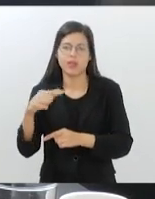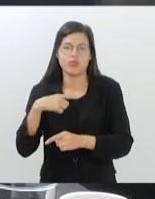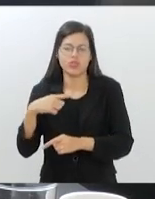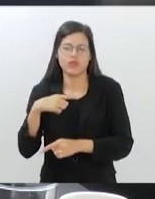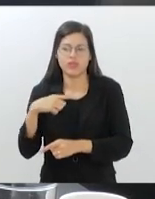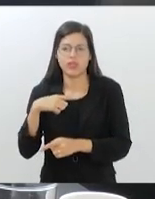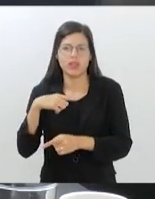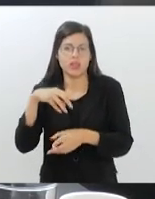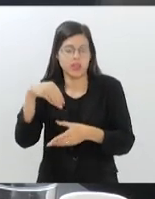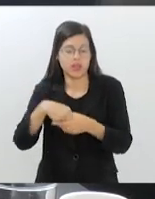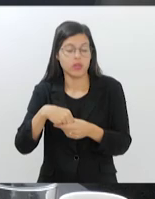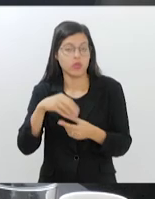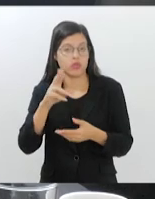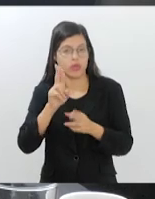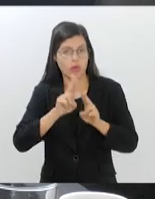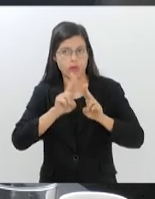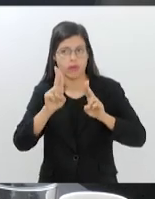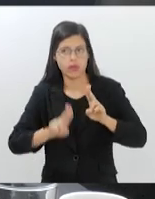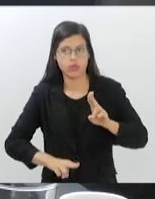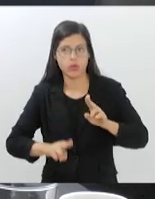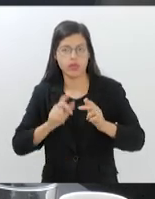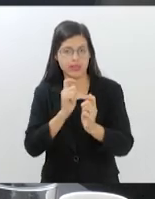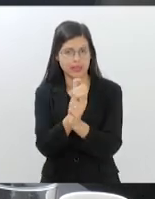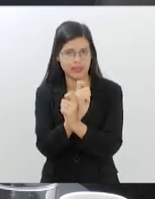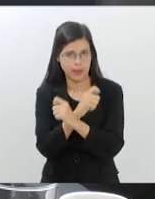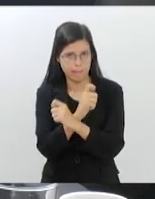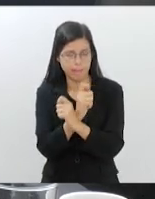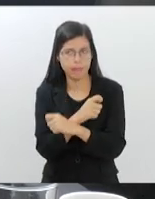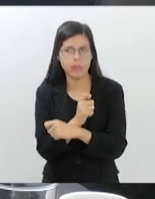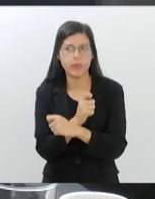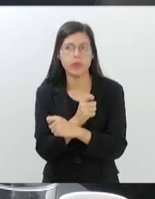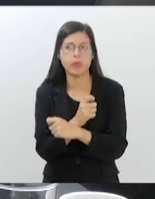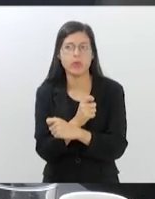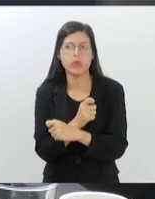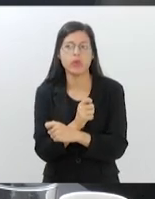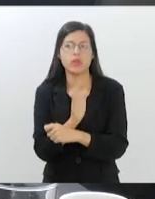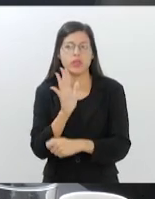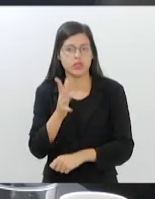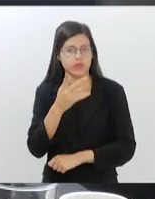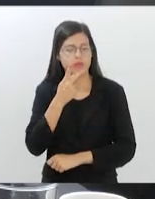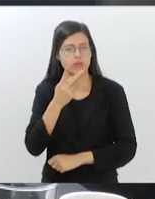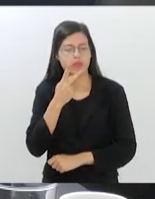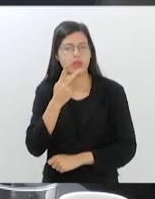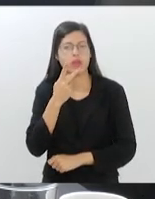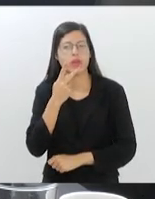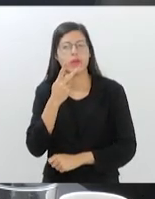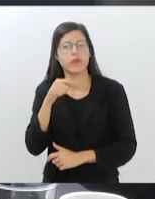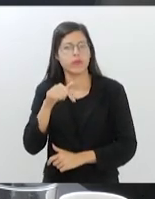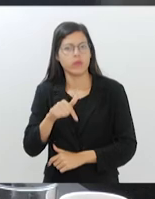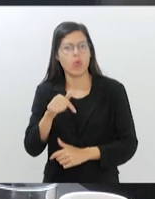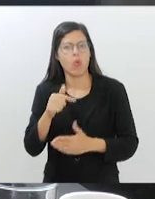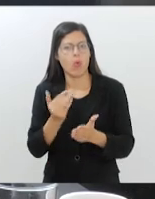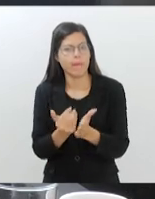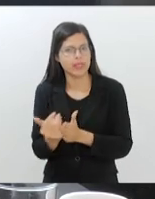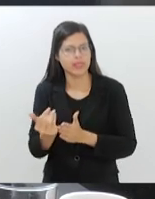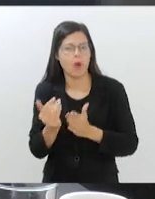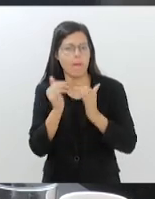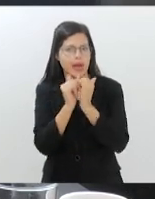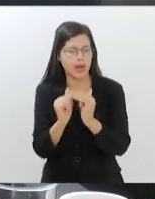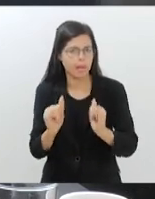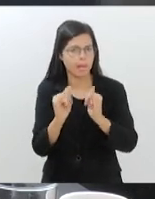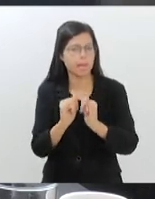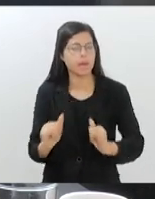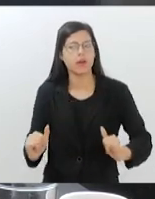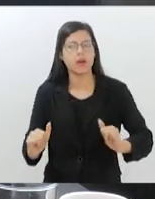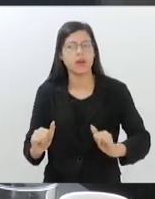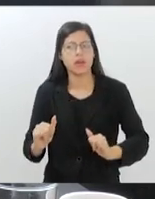cruzada que vou fazer e já anuncio vou iniciar uma cruzada para acabar com a pouca vergonha da